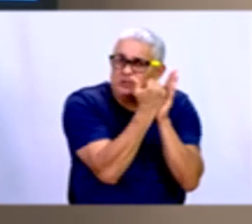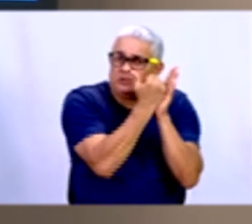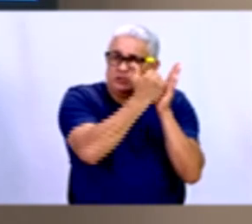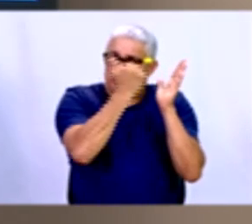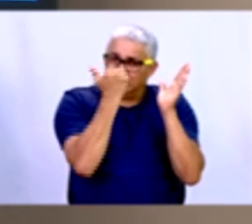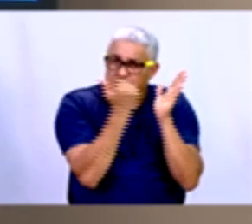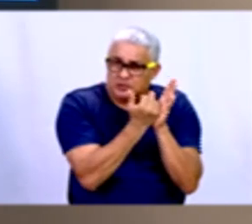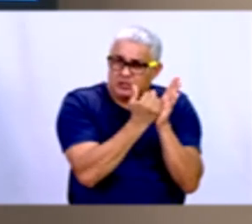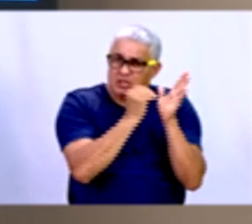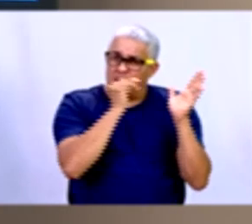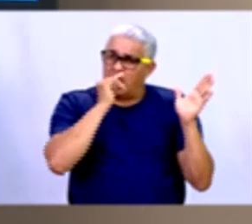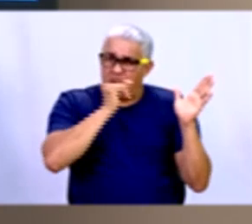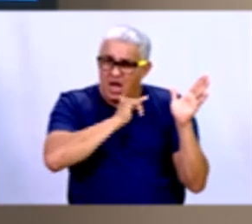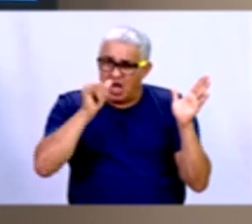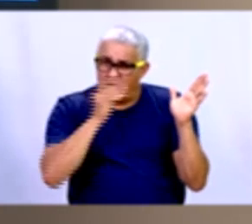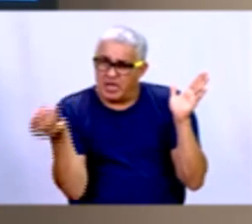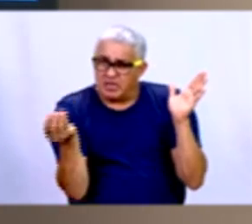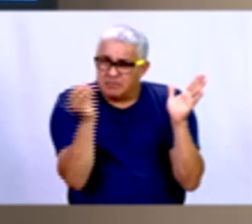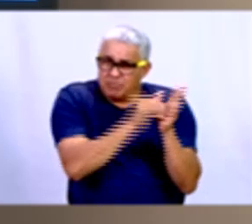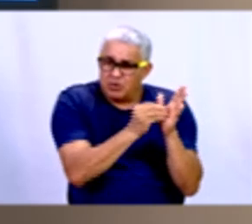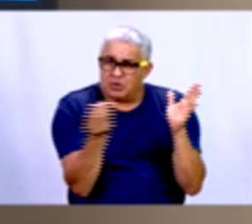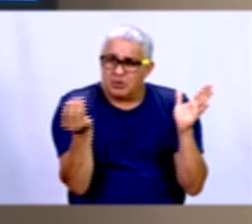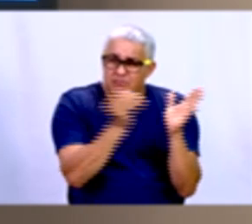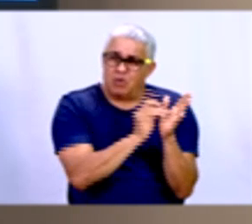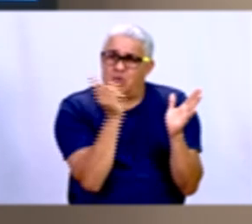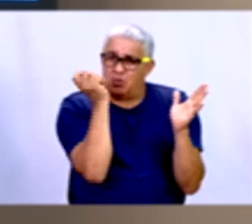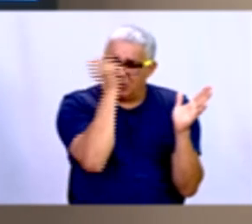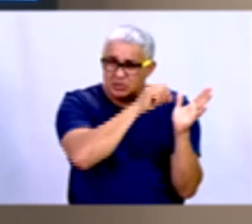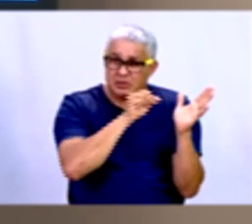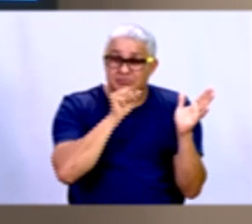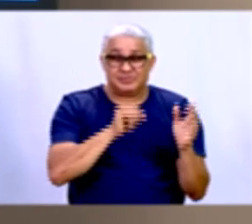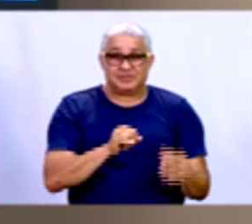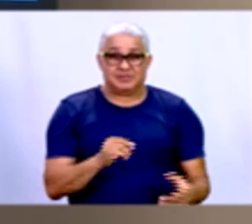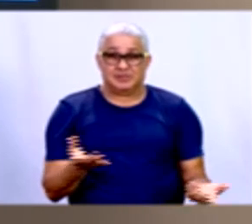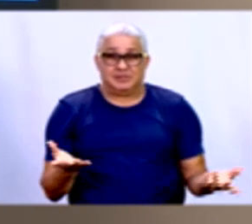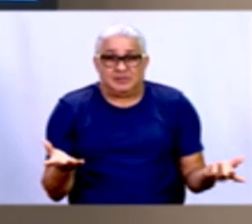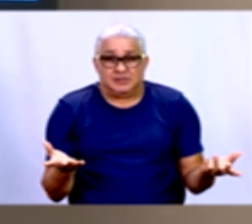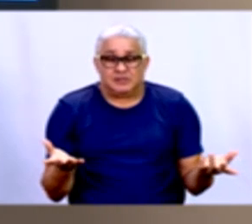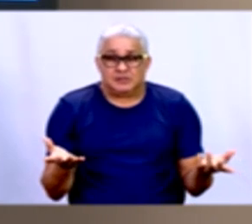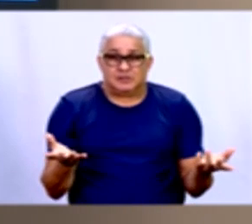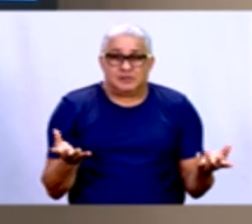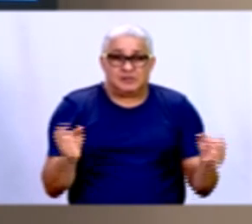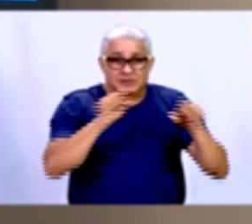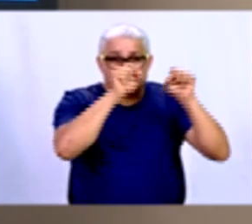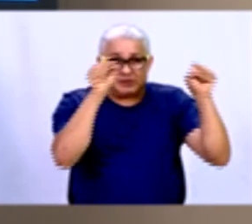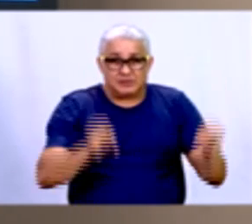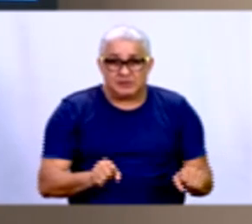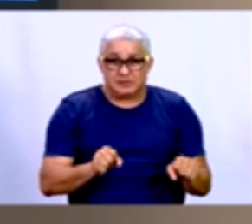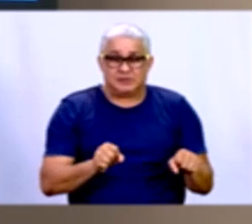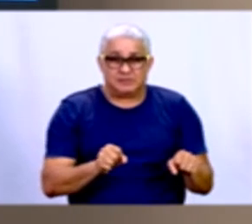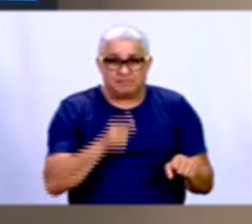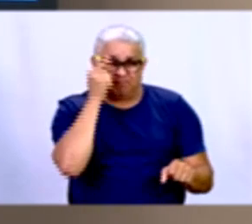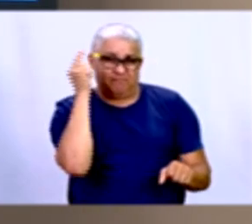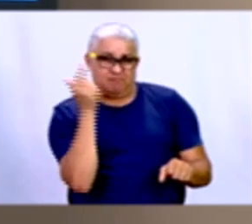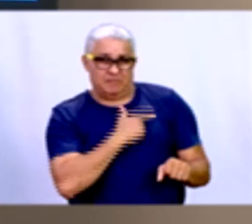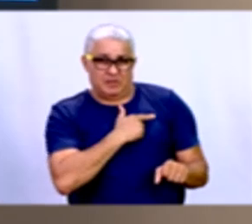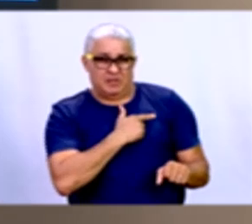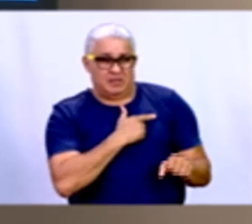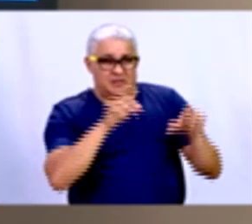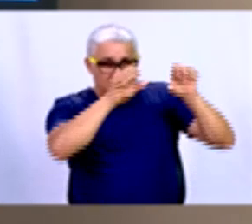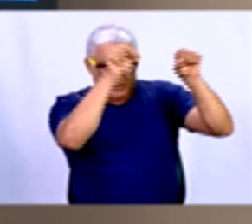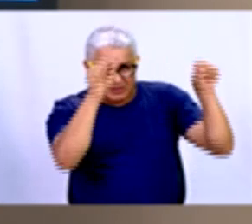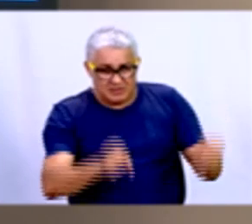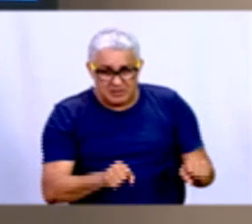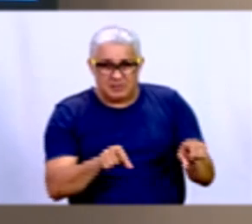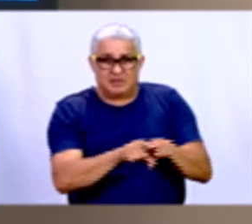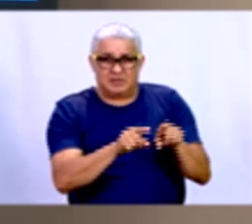todas aquelas informações, e foi tão complicado, se você faz um sistema com uma interface feia, mal